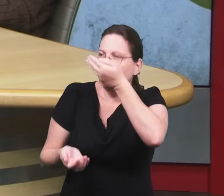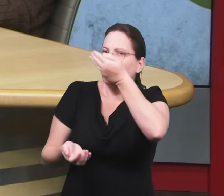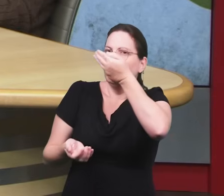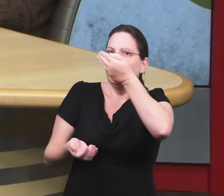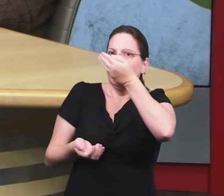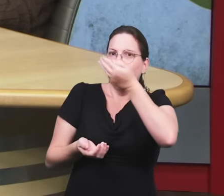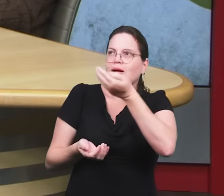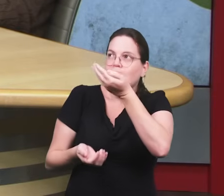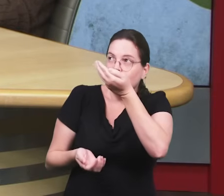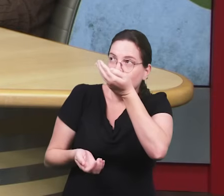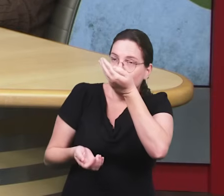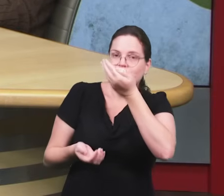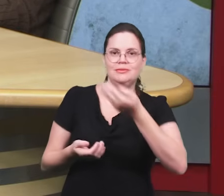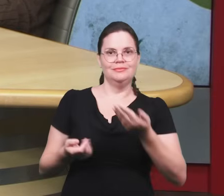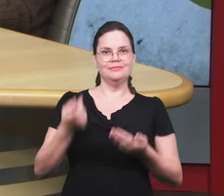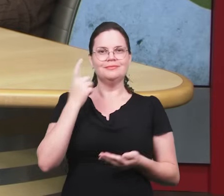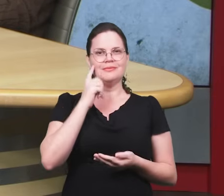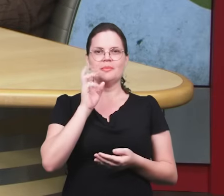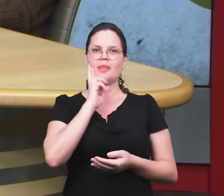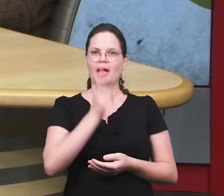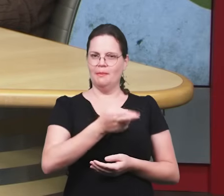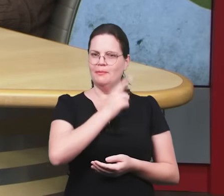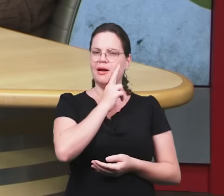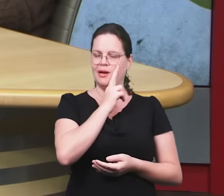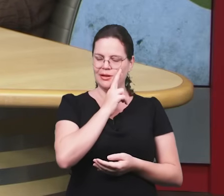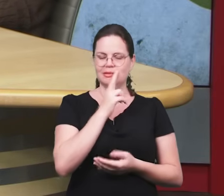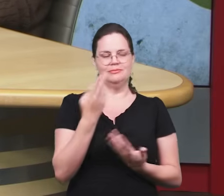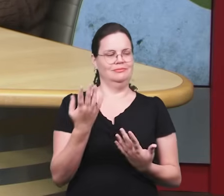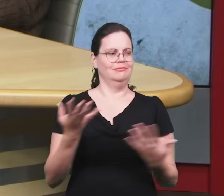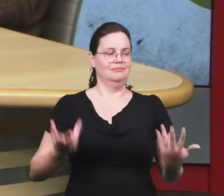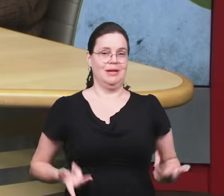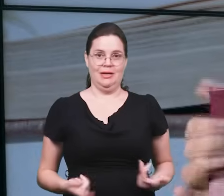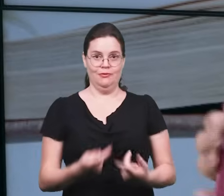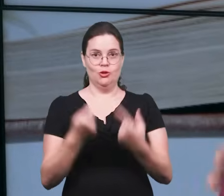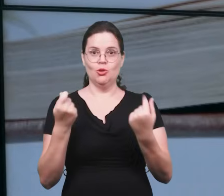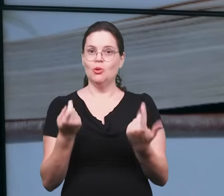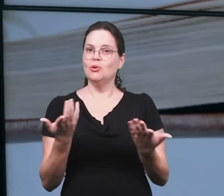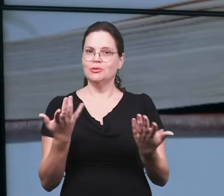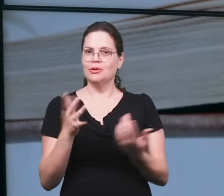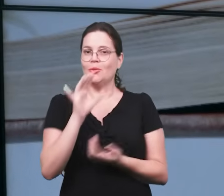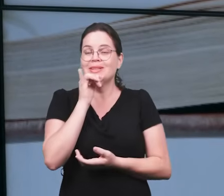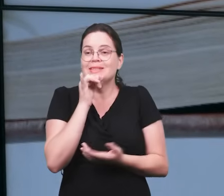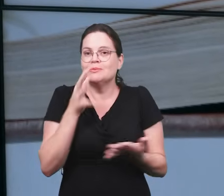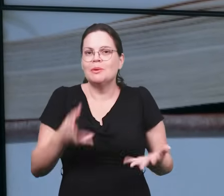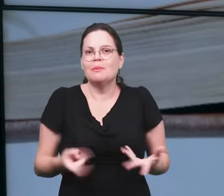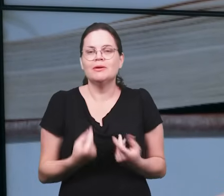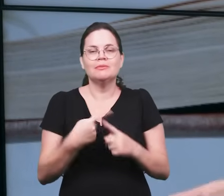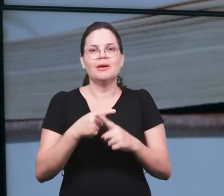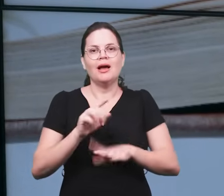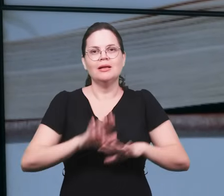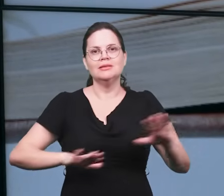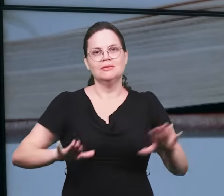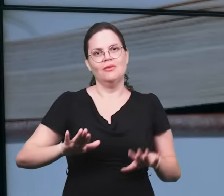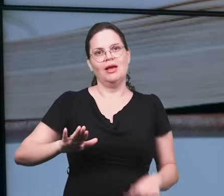Eu acho que Rebeca é um exemplo muito grande para nós, porque muitas vezes nas nossas